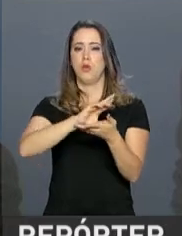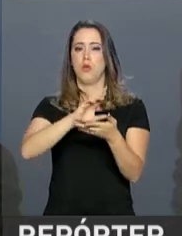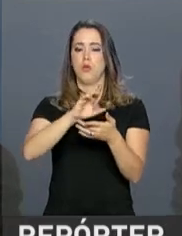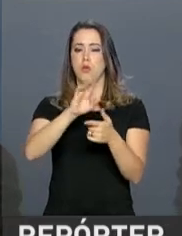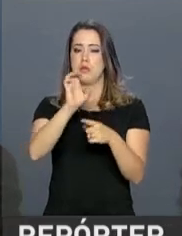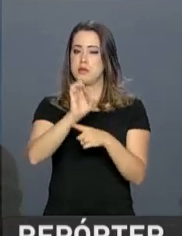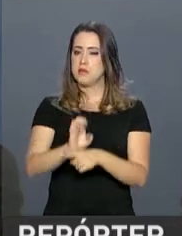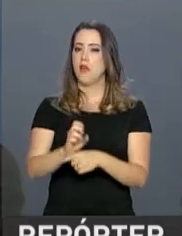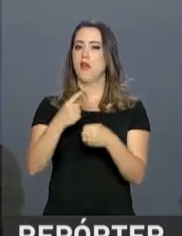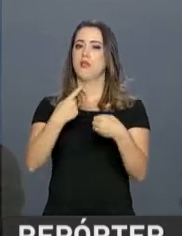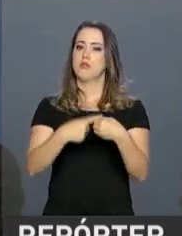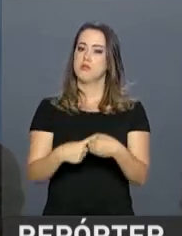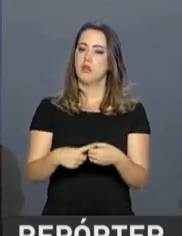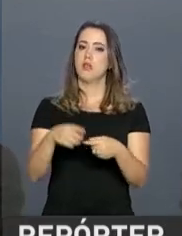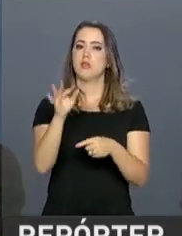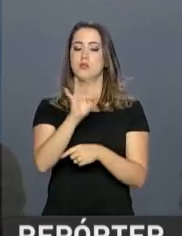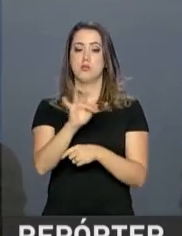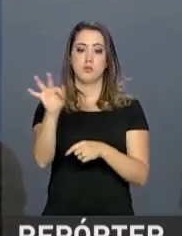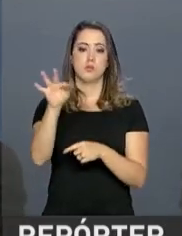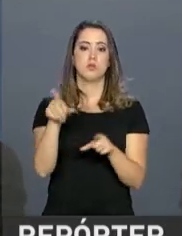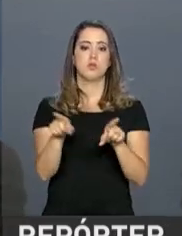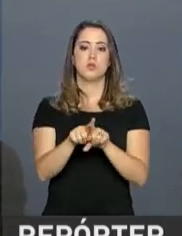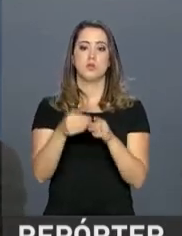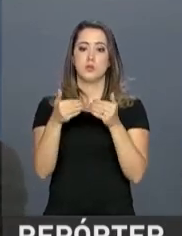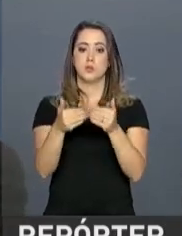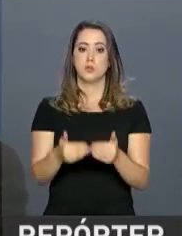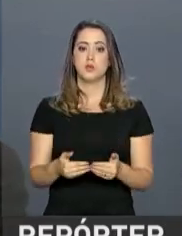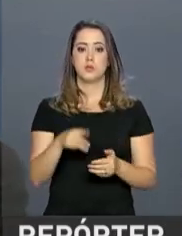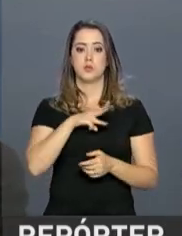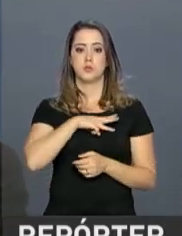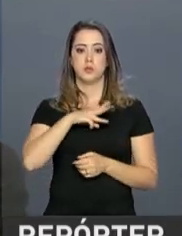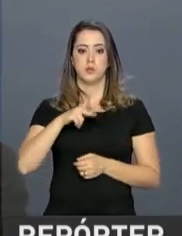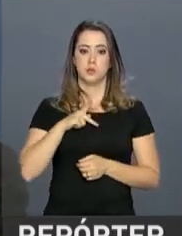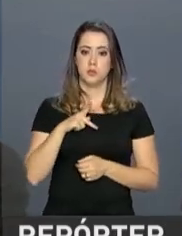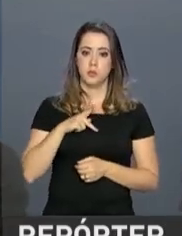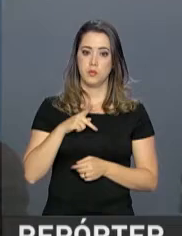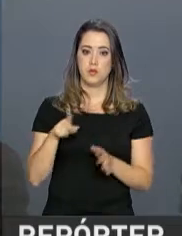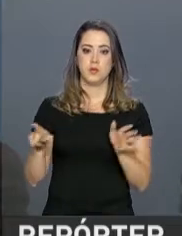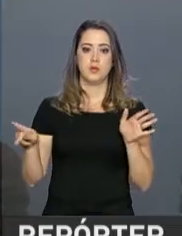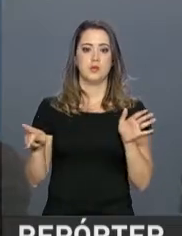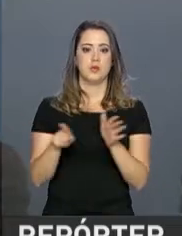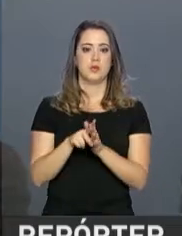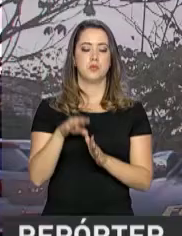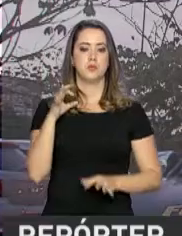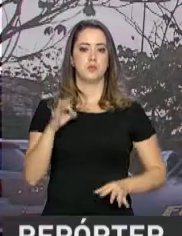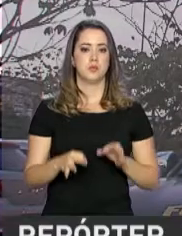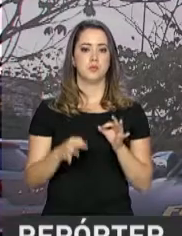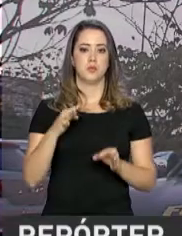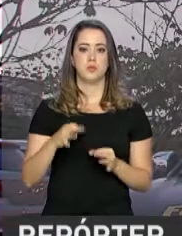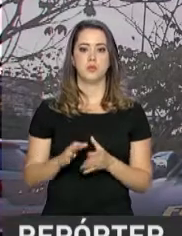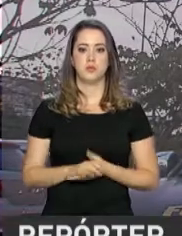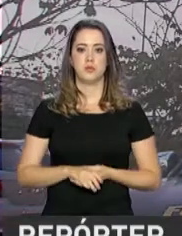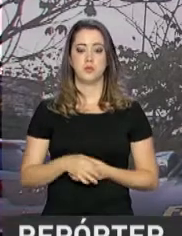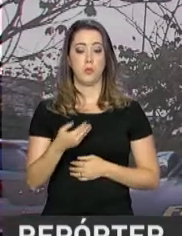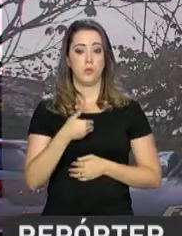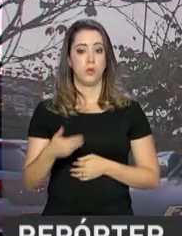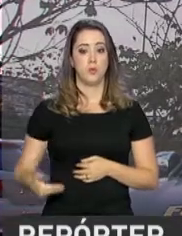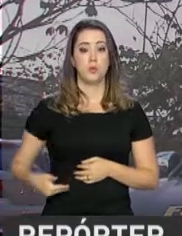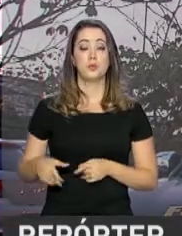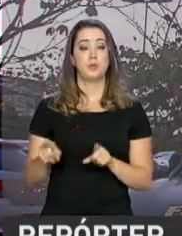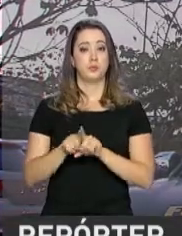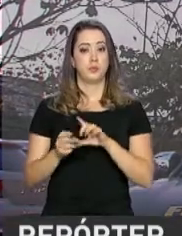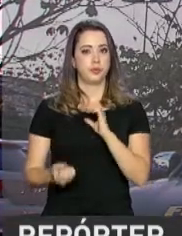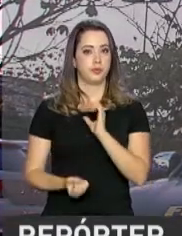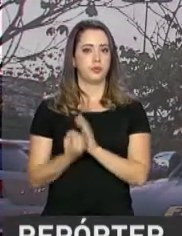também estarão presentes o ministério público eo próprio judiciário o governo criou ainda uma